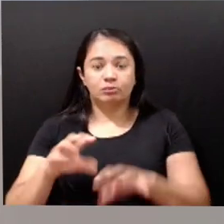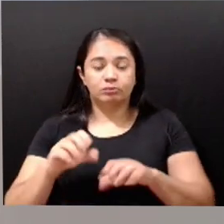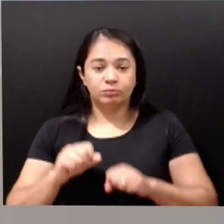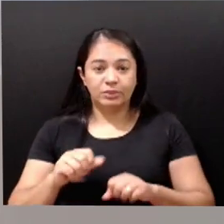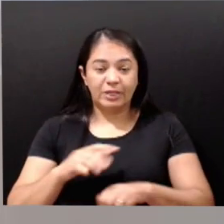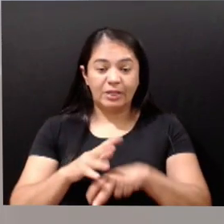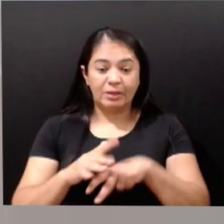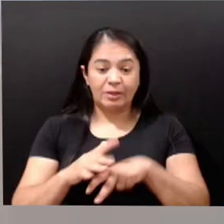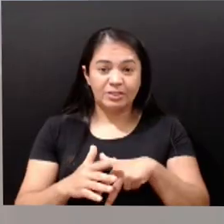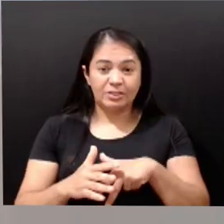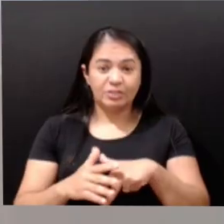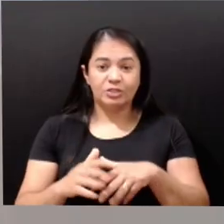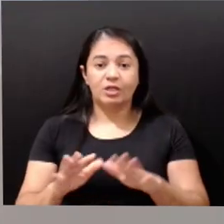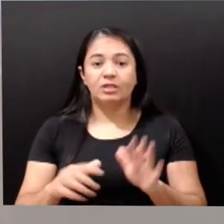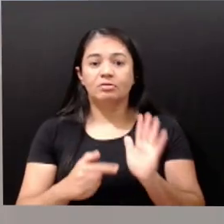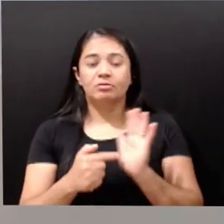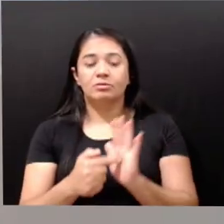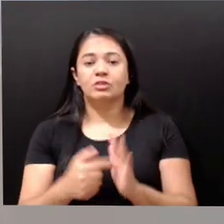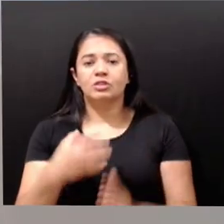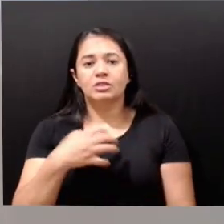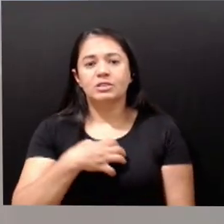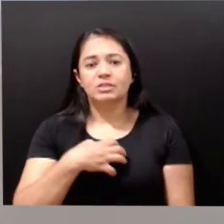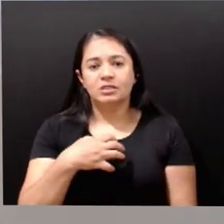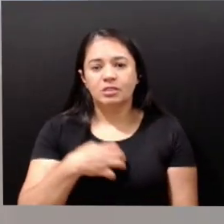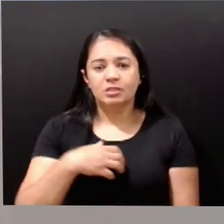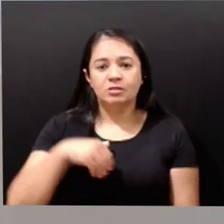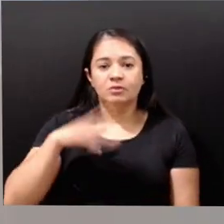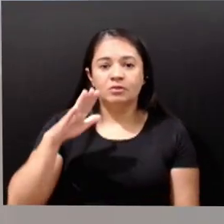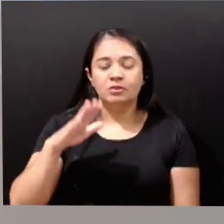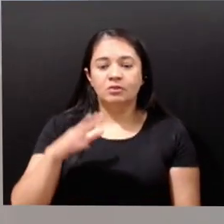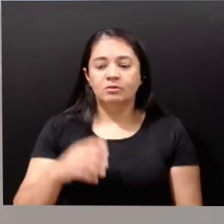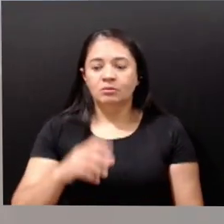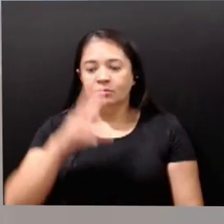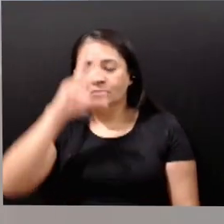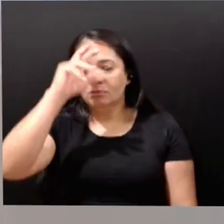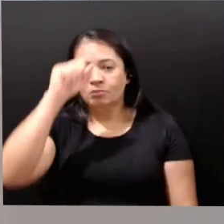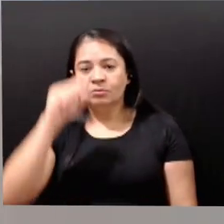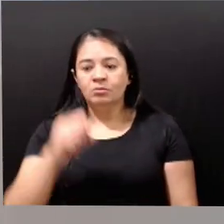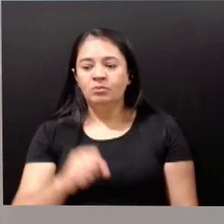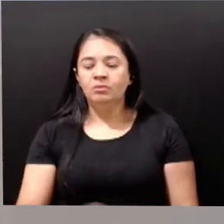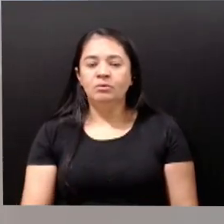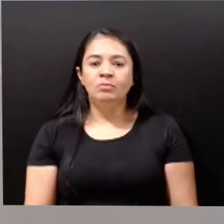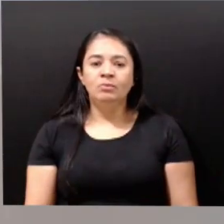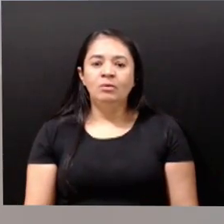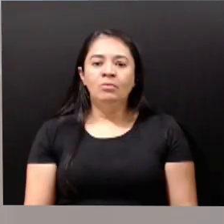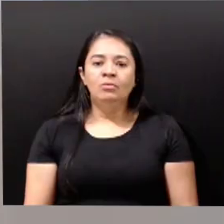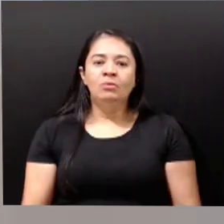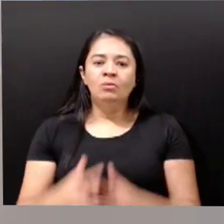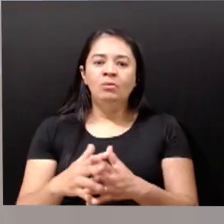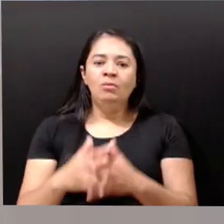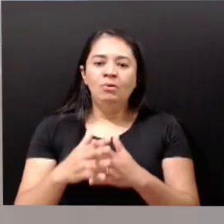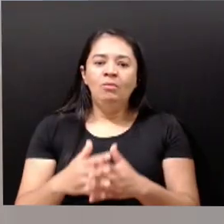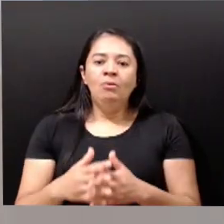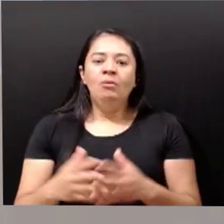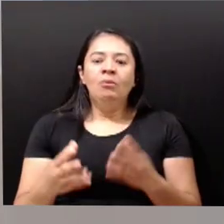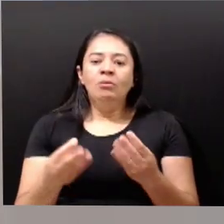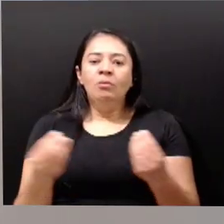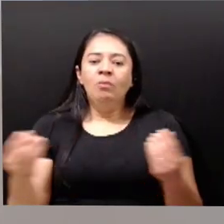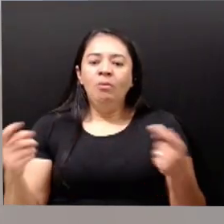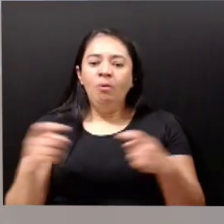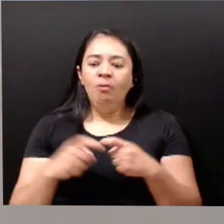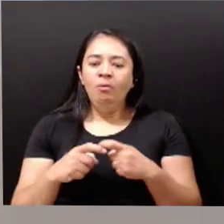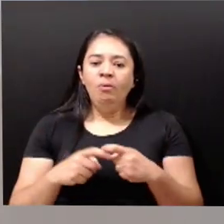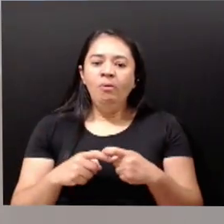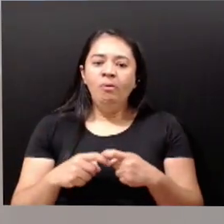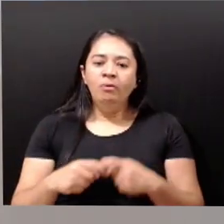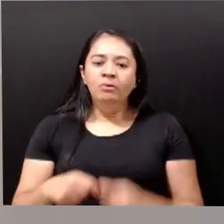E esses pacientes muitas vezes apresentam uma sintomatologia até mais exuberante e é um confundidor para muitos médicos